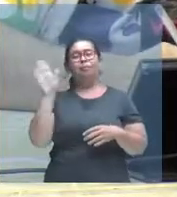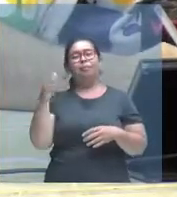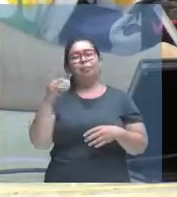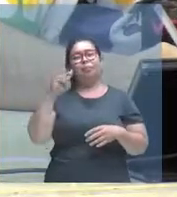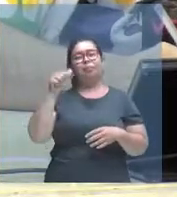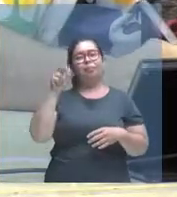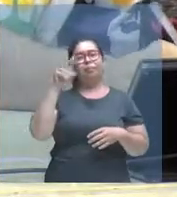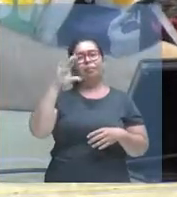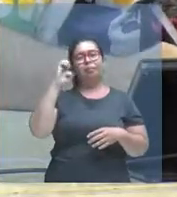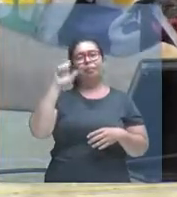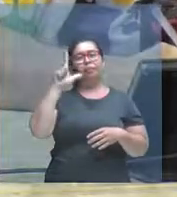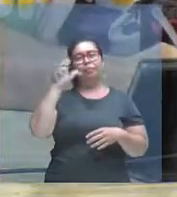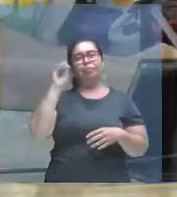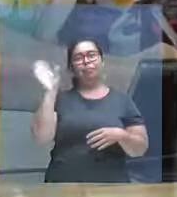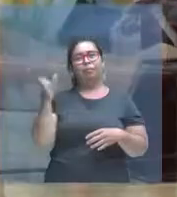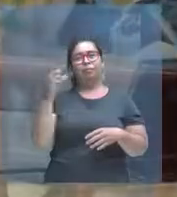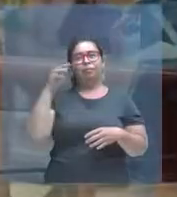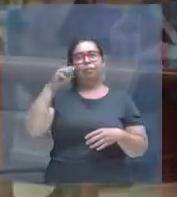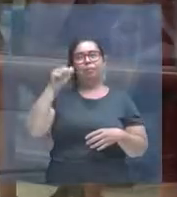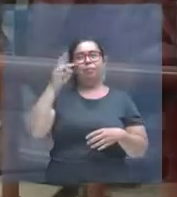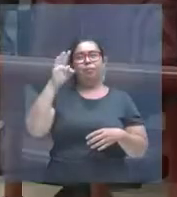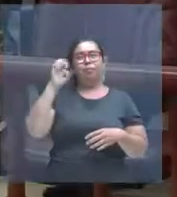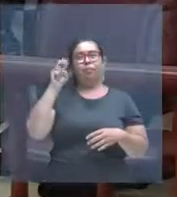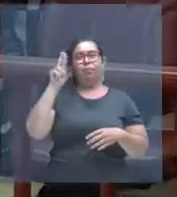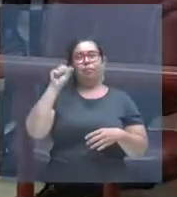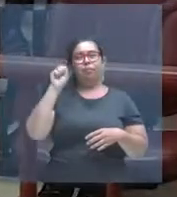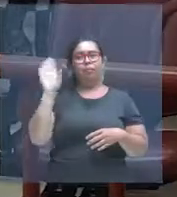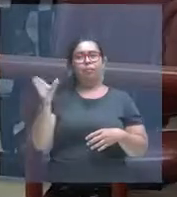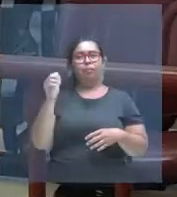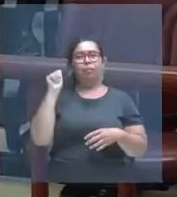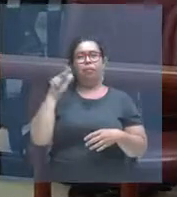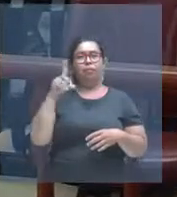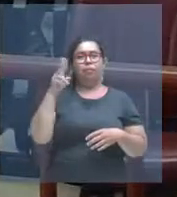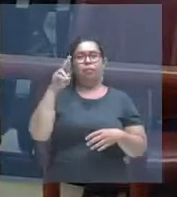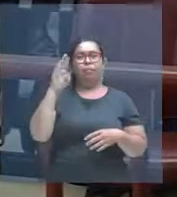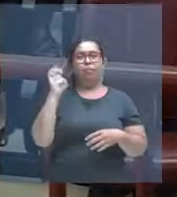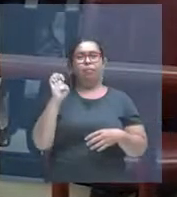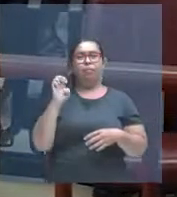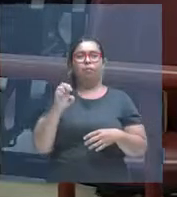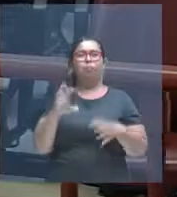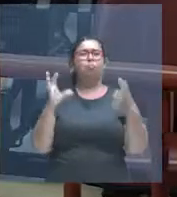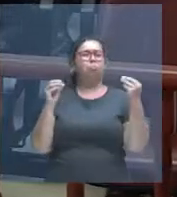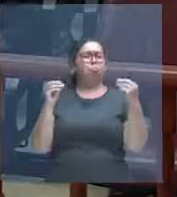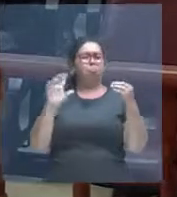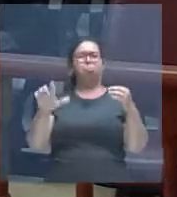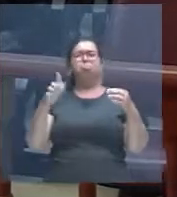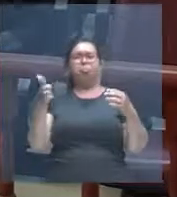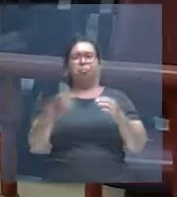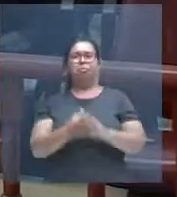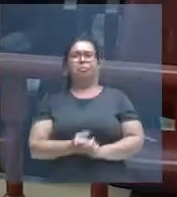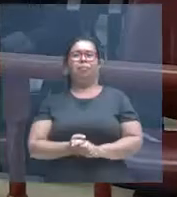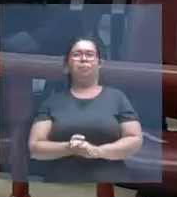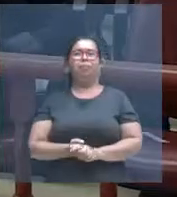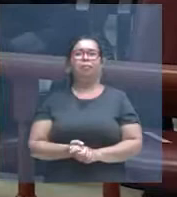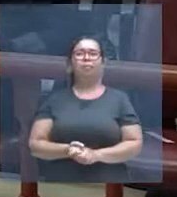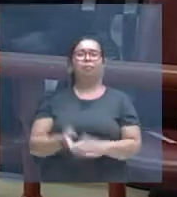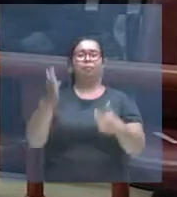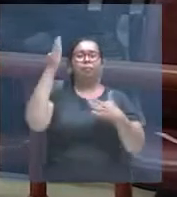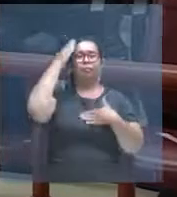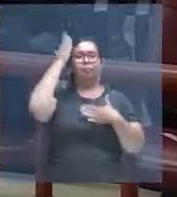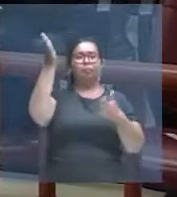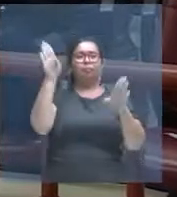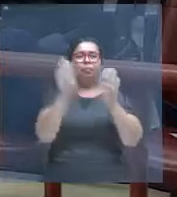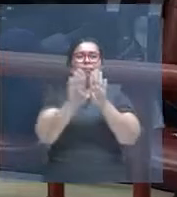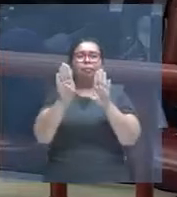Bueno, Matheus dos Sete Cordas e André Melo, entre tantos outros. Agradeço também